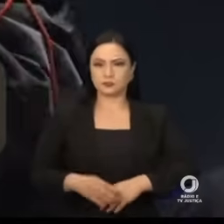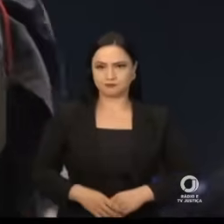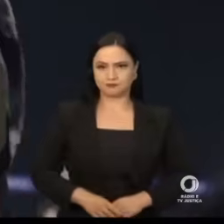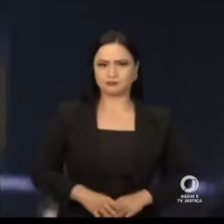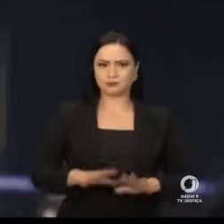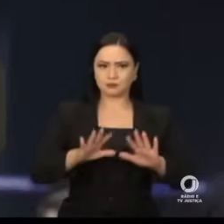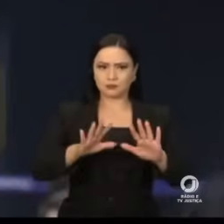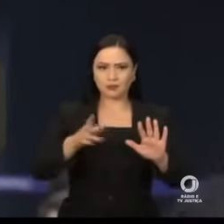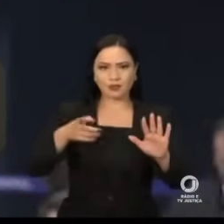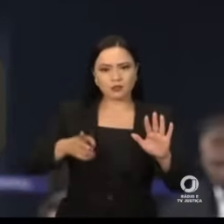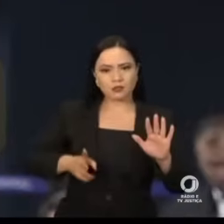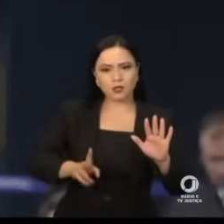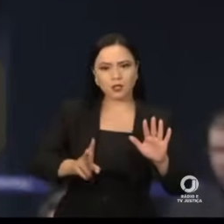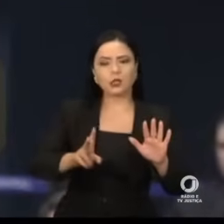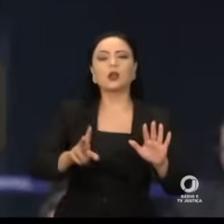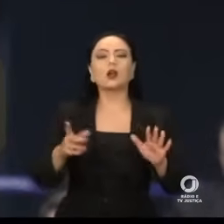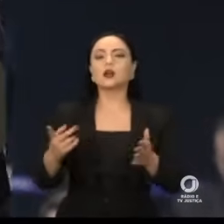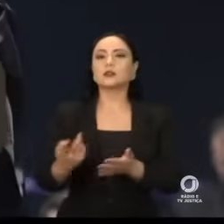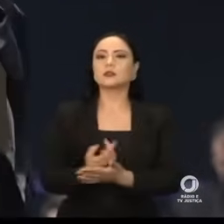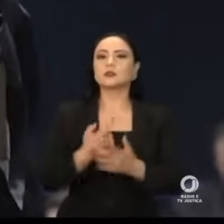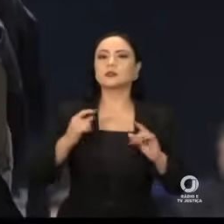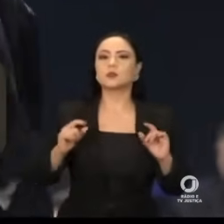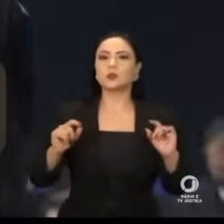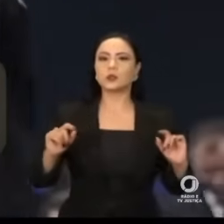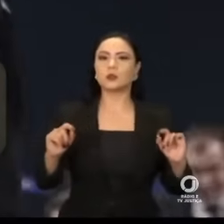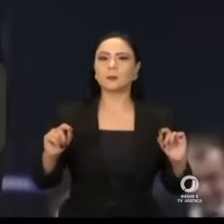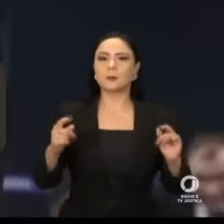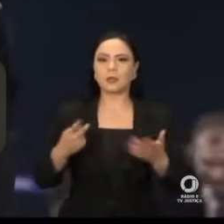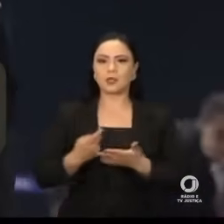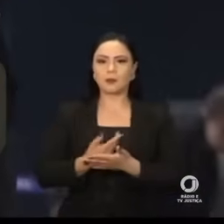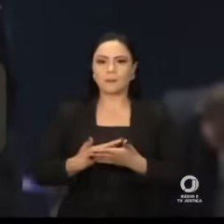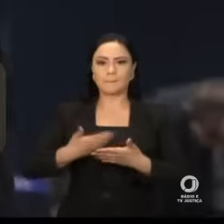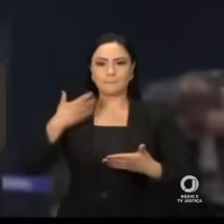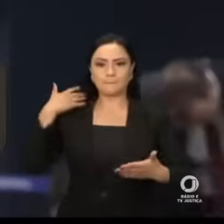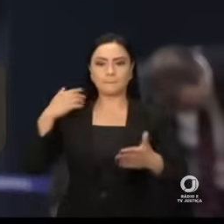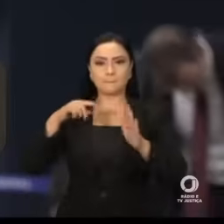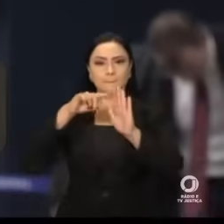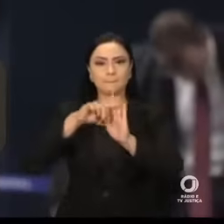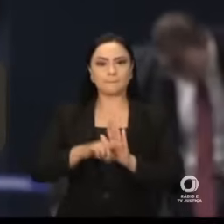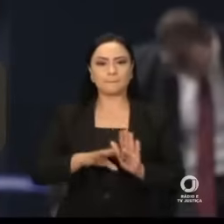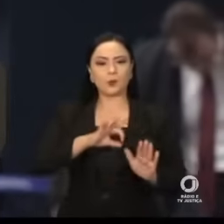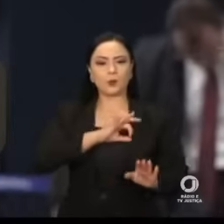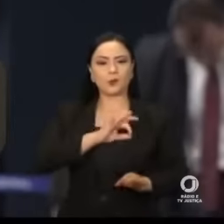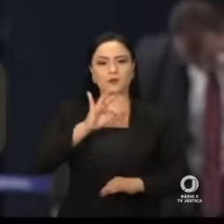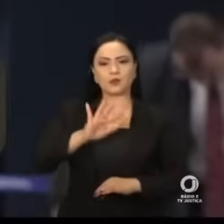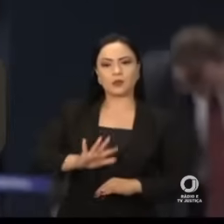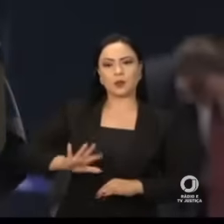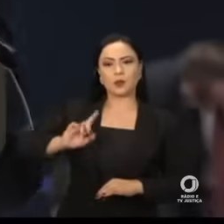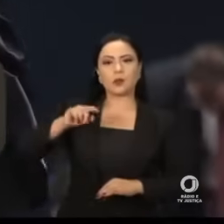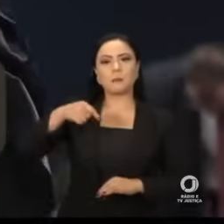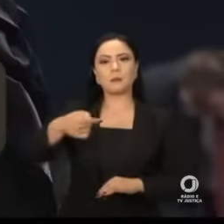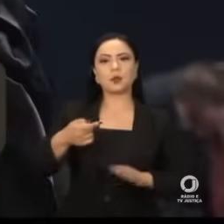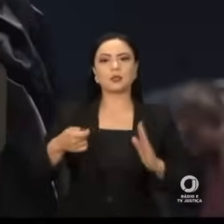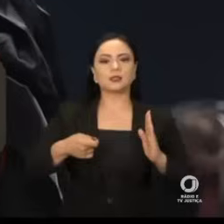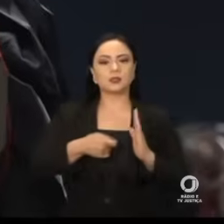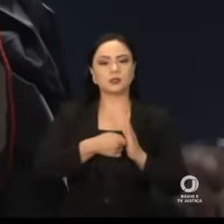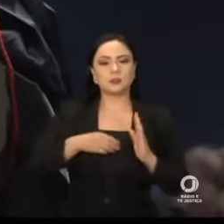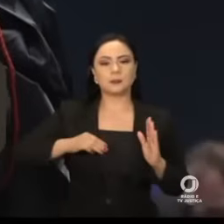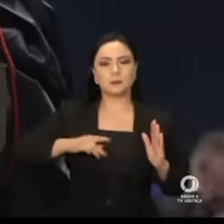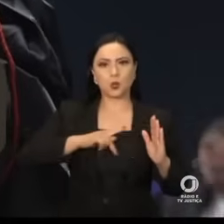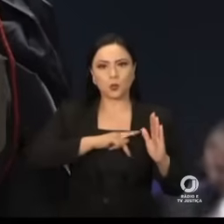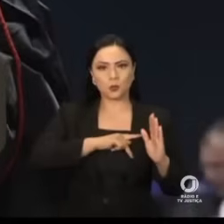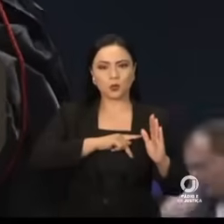em diante, o que aconteceu com a investigação da Polícia Federal e depois com a denúncia do Ministério